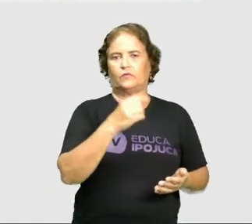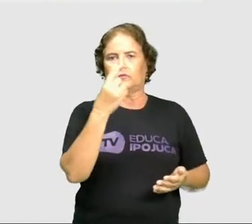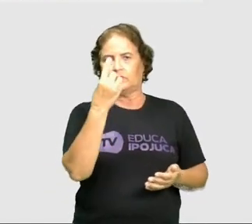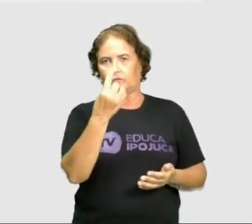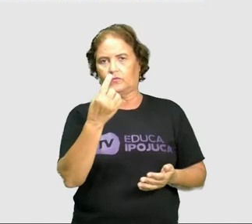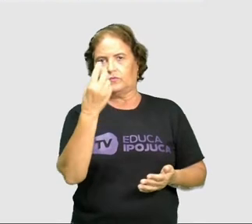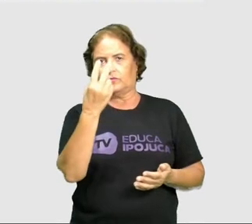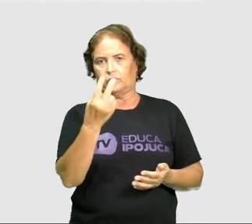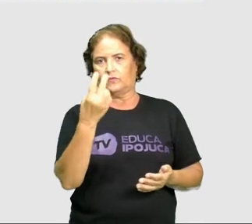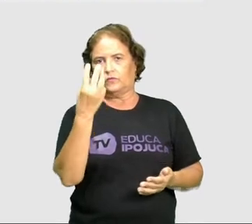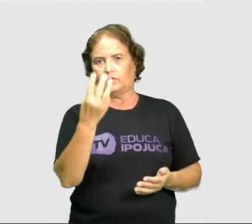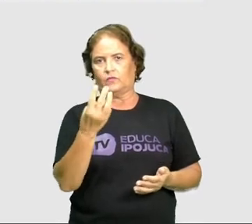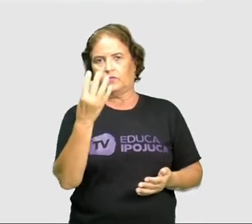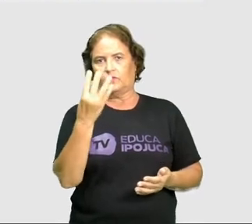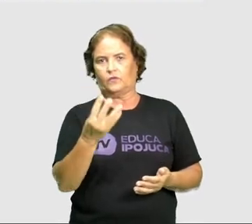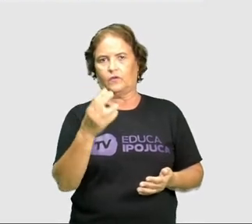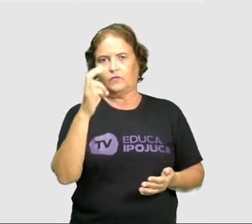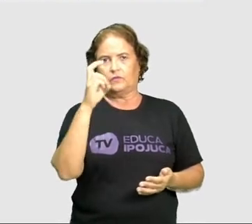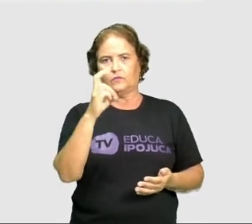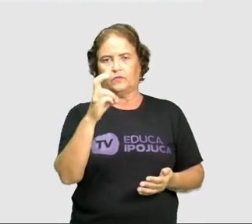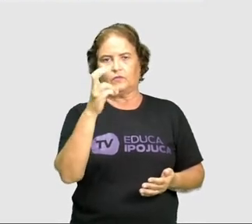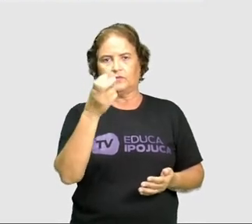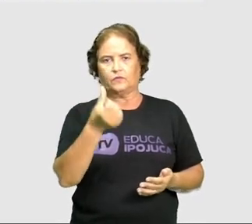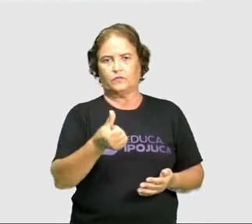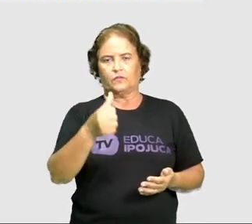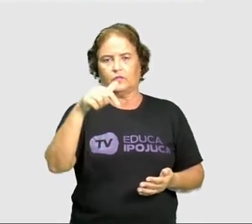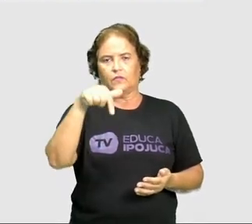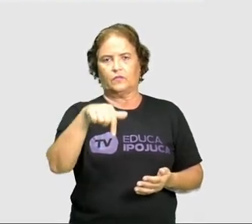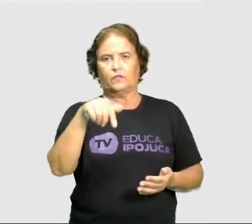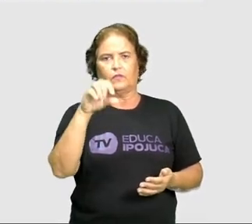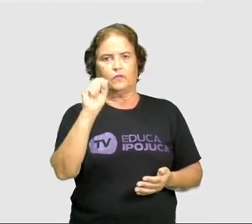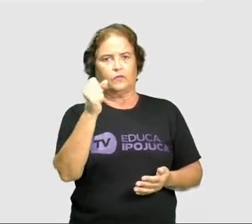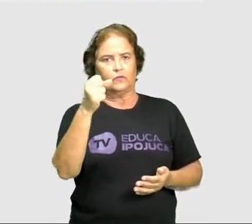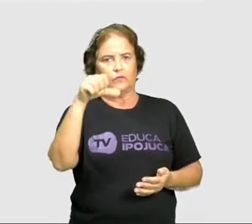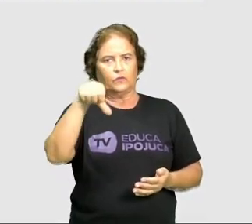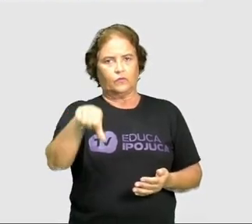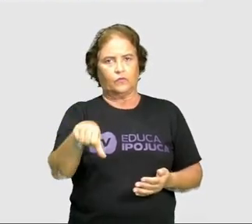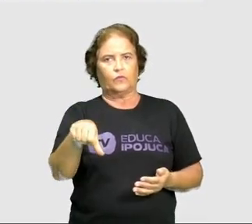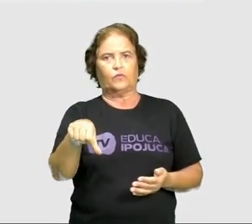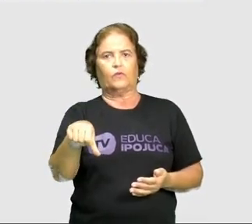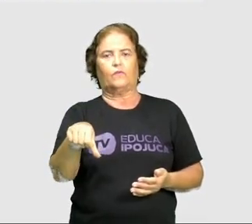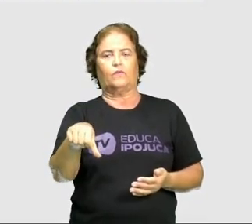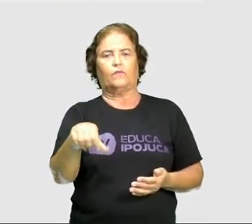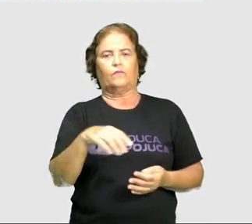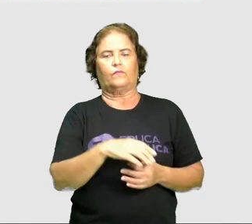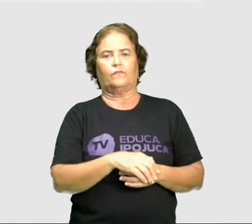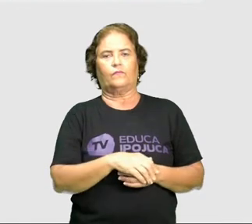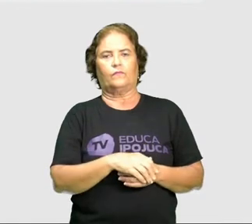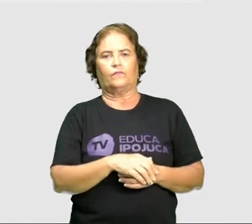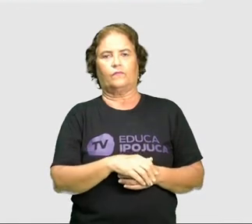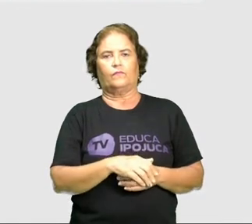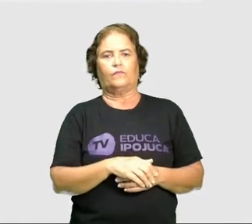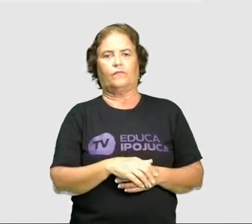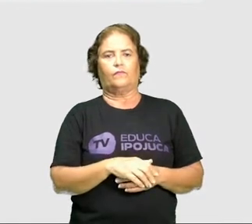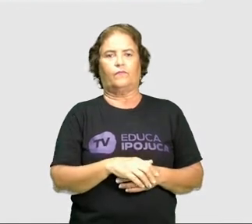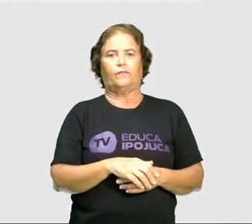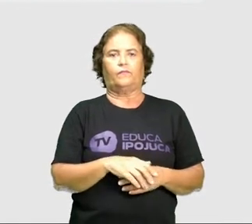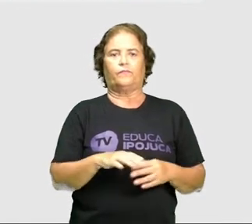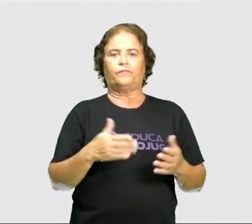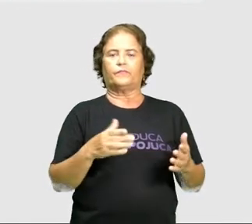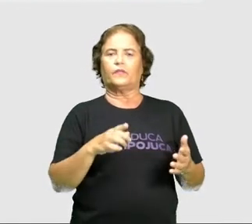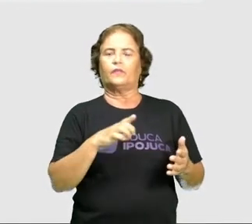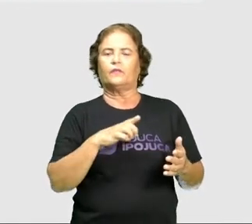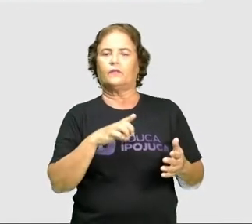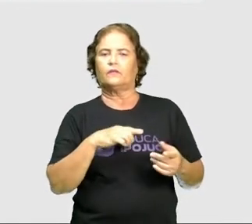1, 2, 3, 4, 5, 6, 7, 8 e o 9. Ele